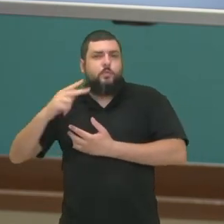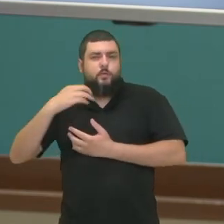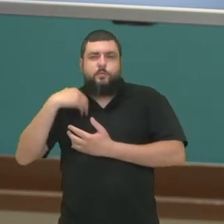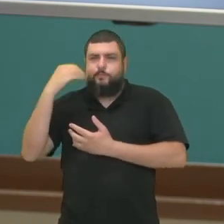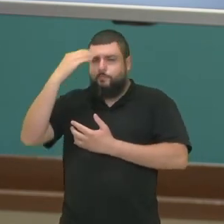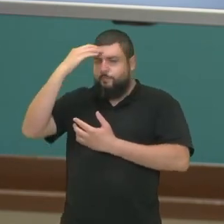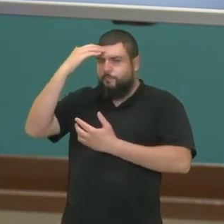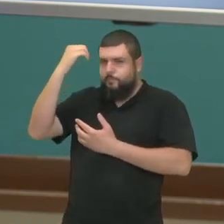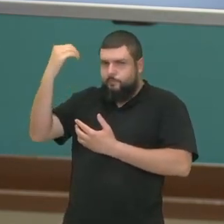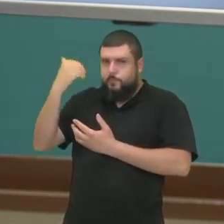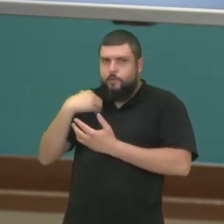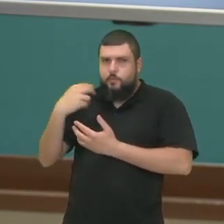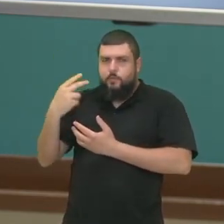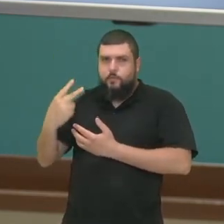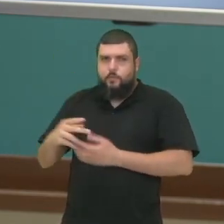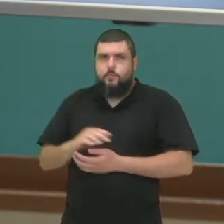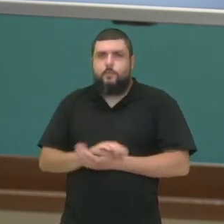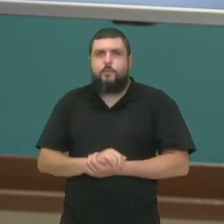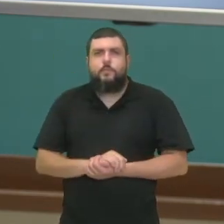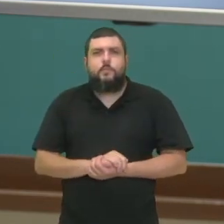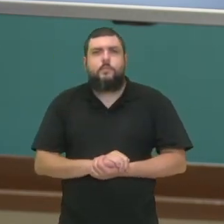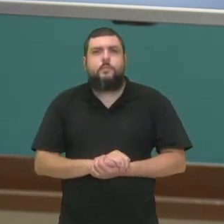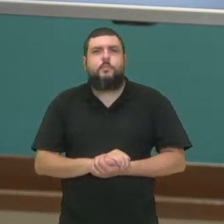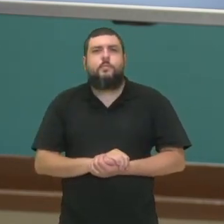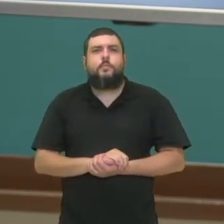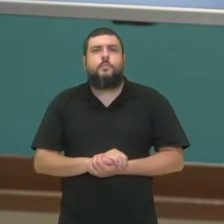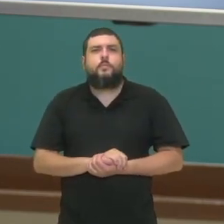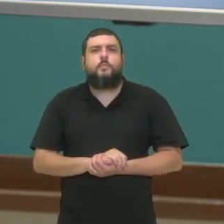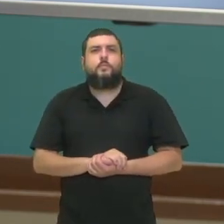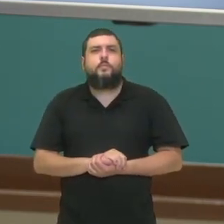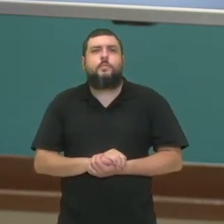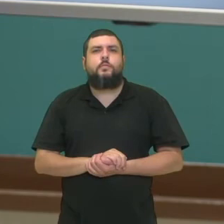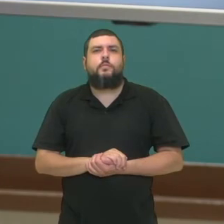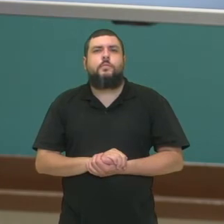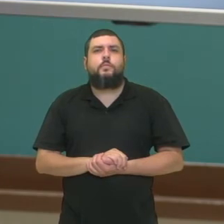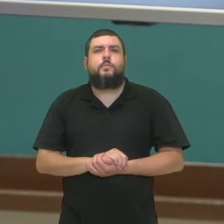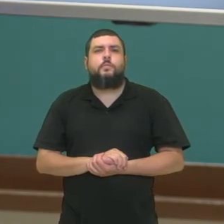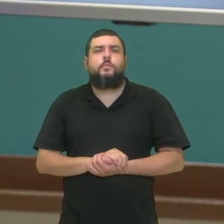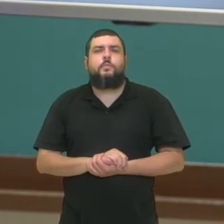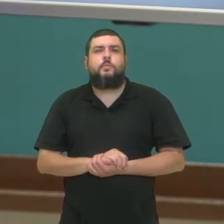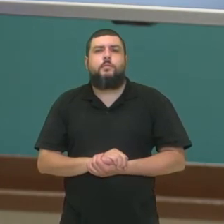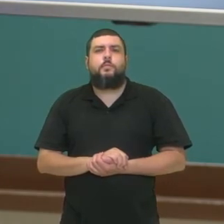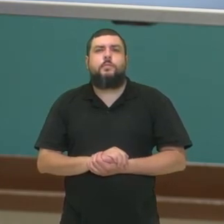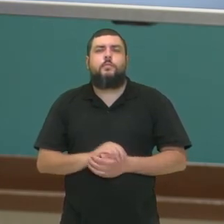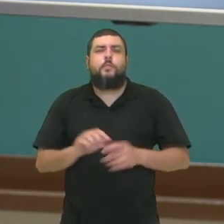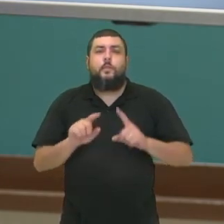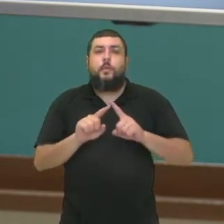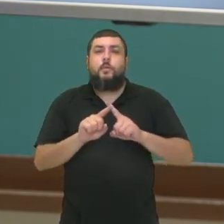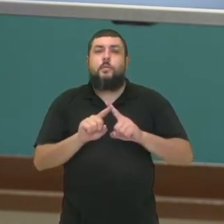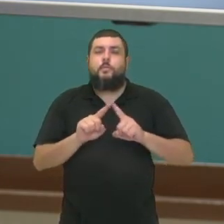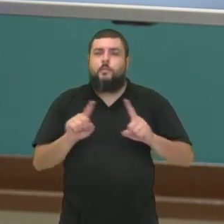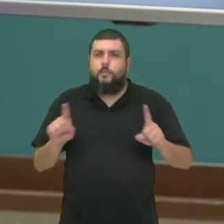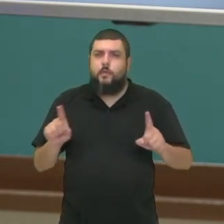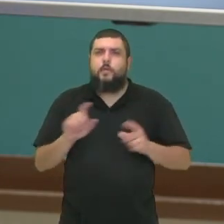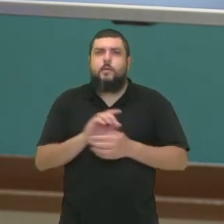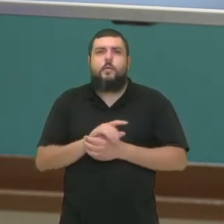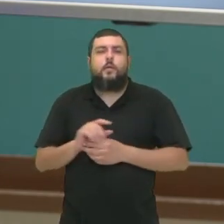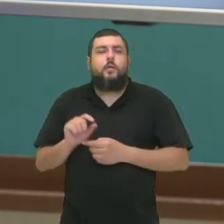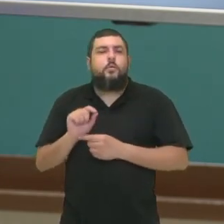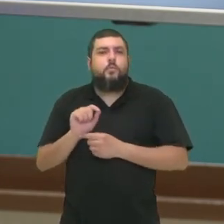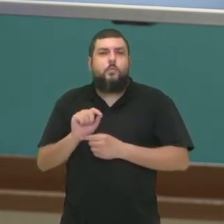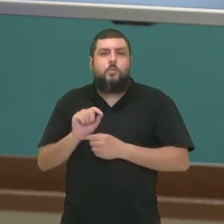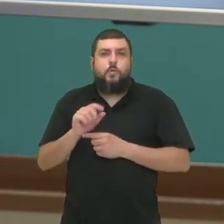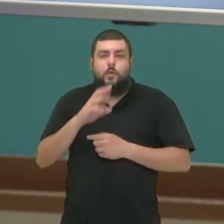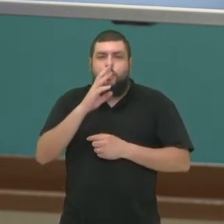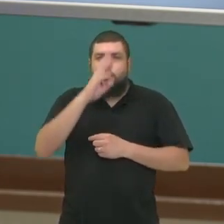poderoso que o próprio corpo da pessoa, né? Impressionante. Mas o que nós temos de versão tradicional contada por Roma é que